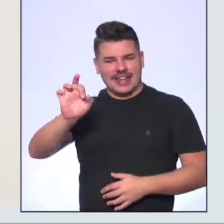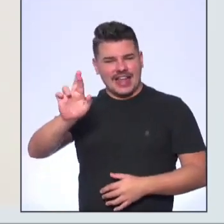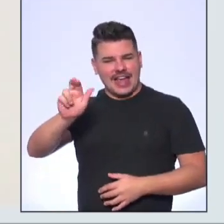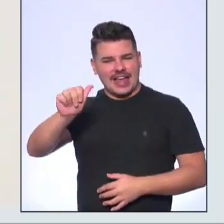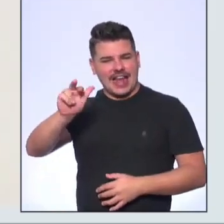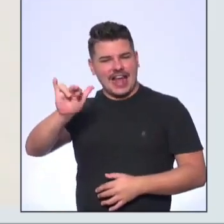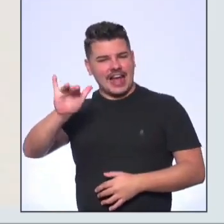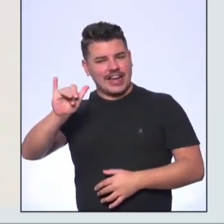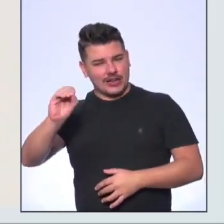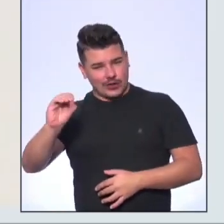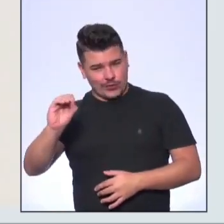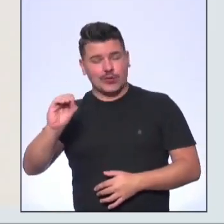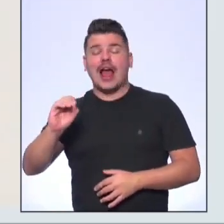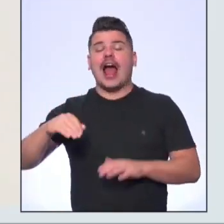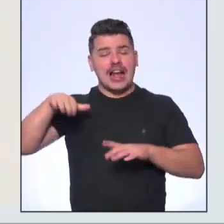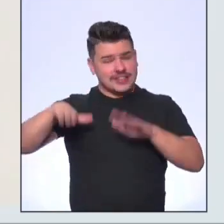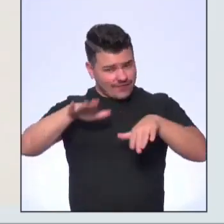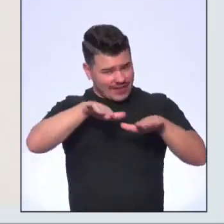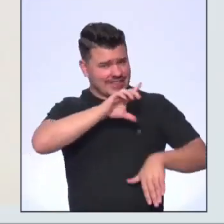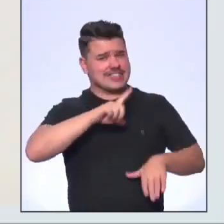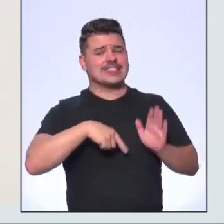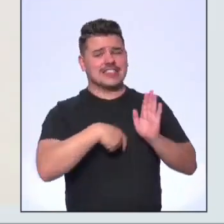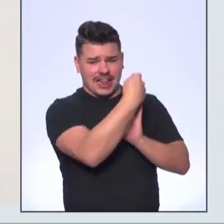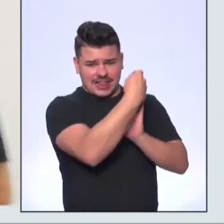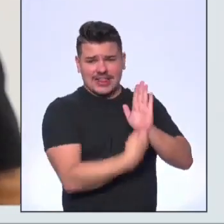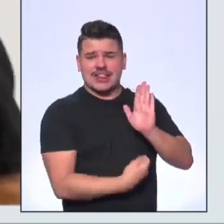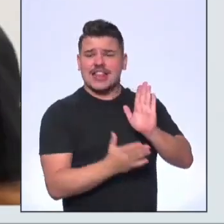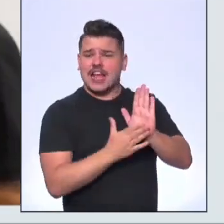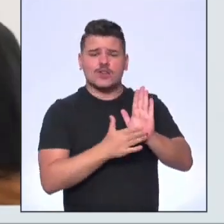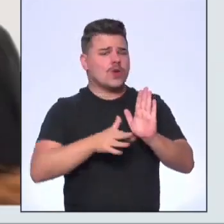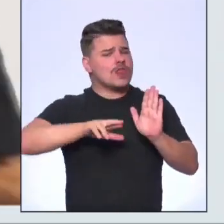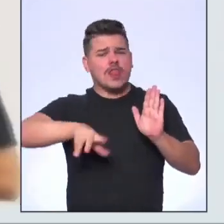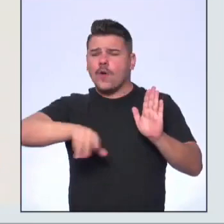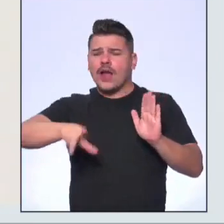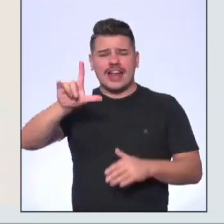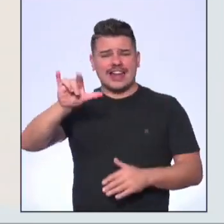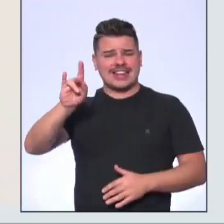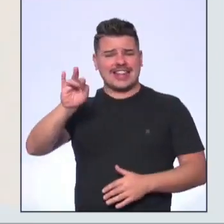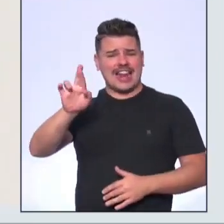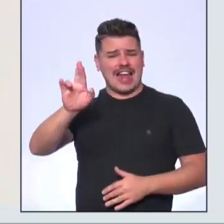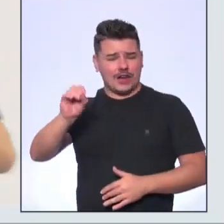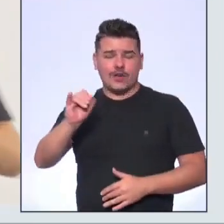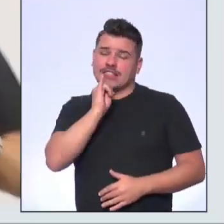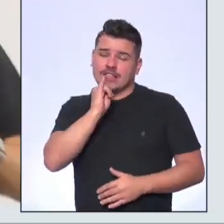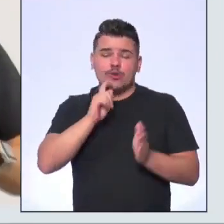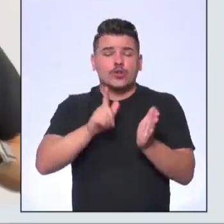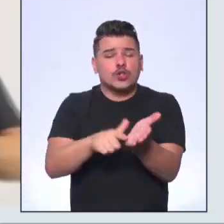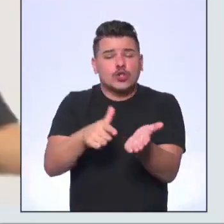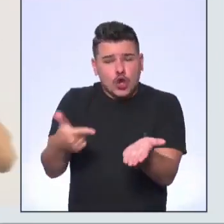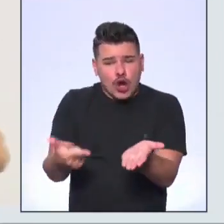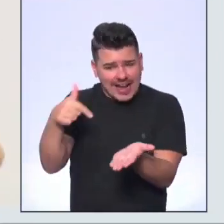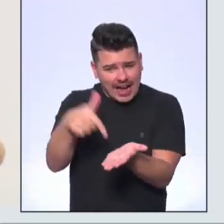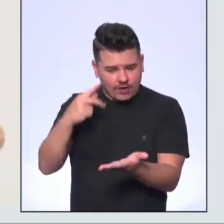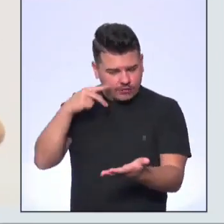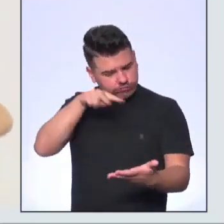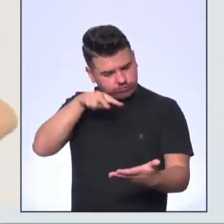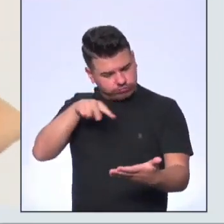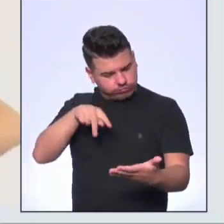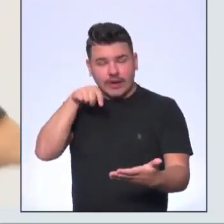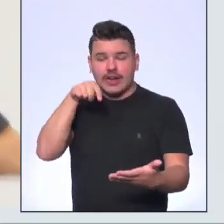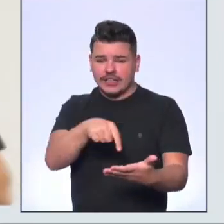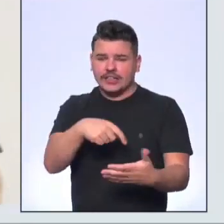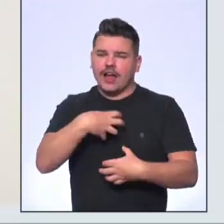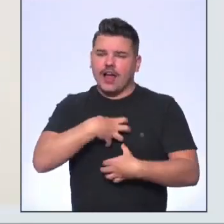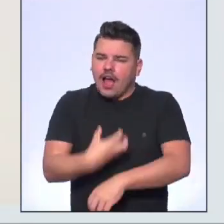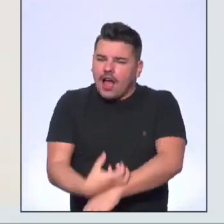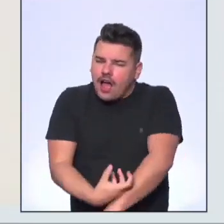que não são literários, tá? Por exemplo, uma notícia de jornal. Uma notícia de jornal tem por objetivo primordial